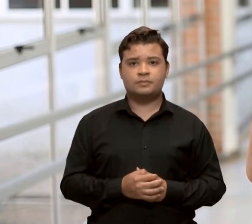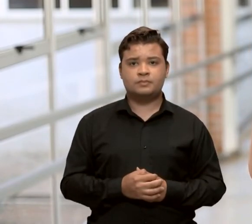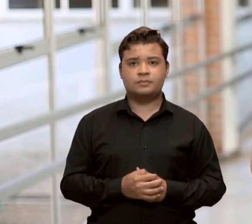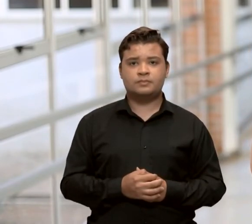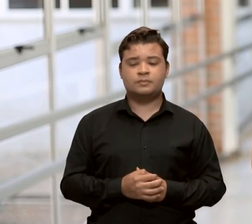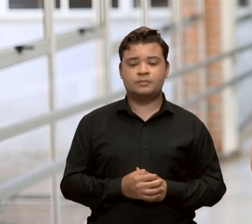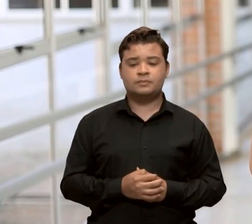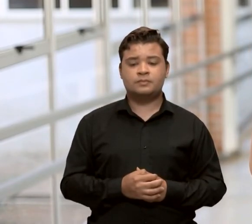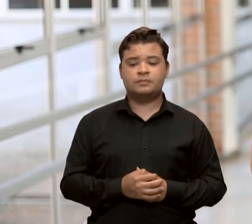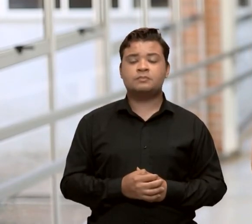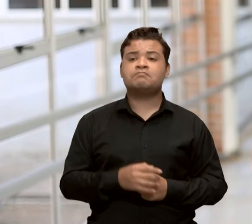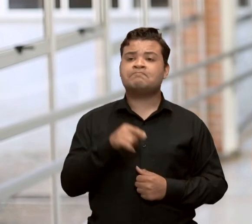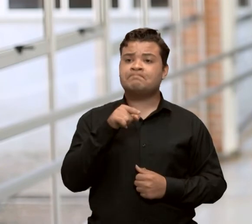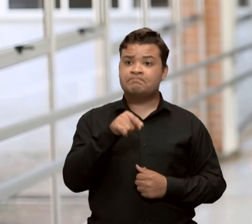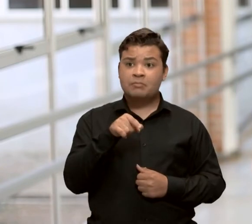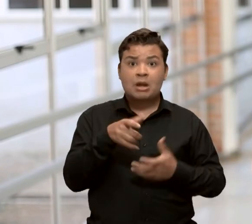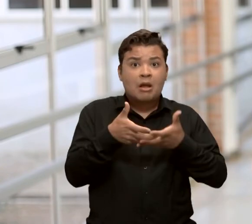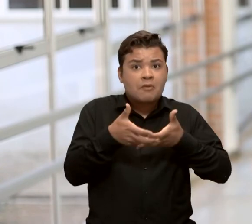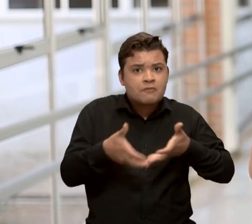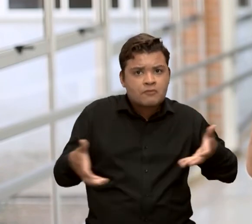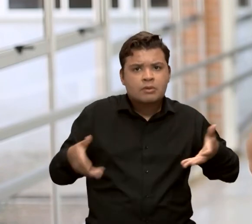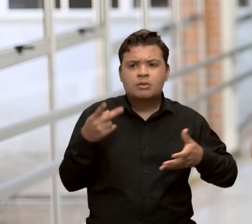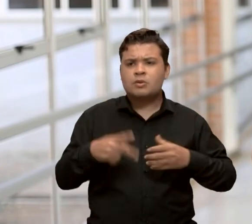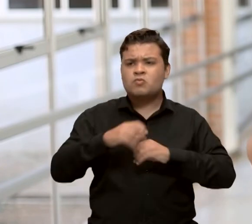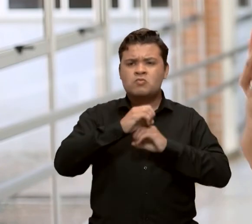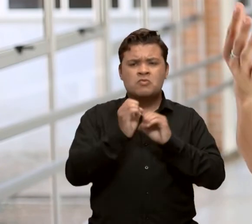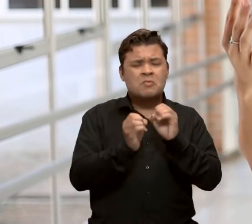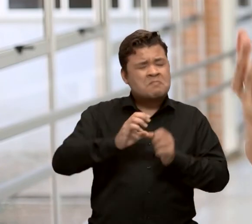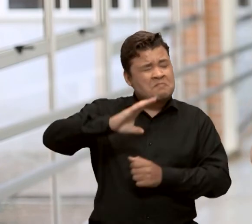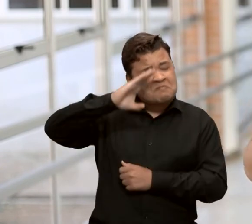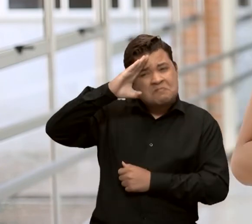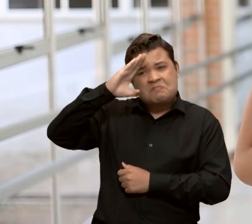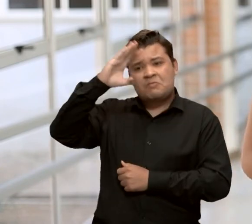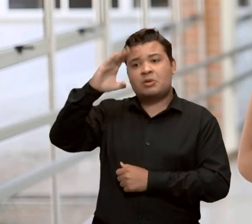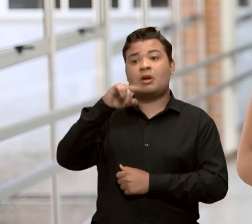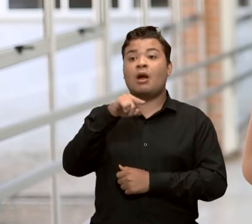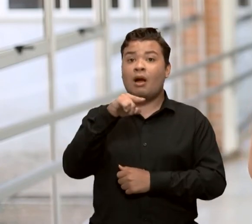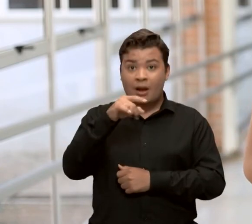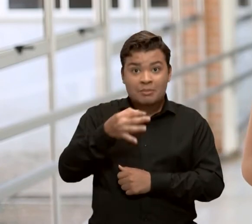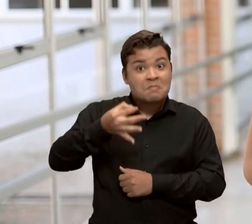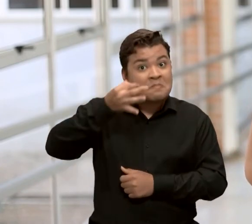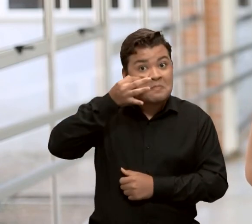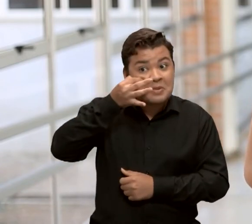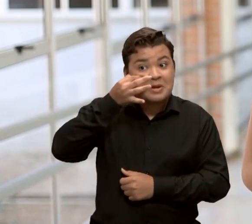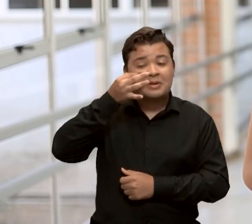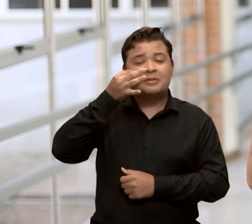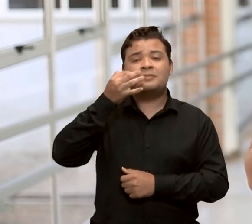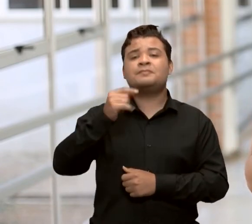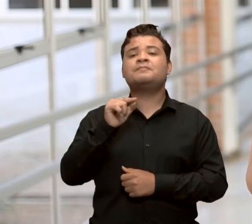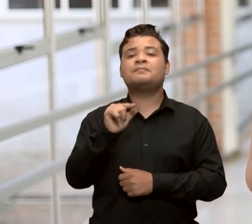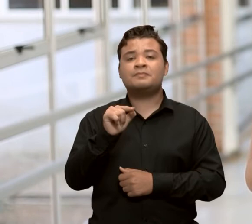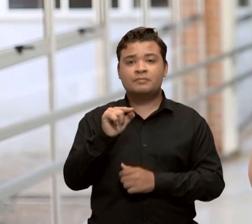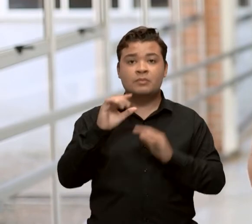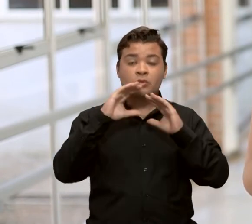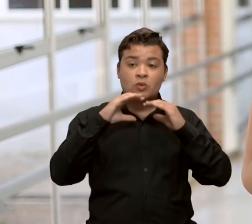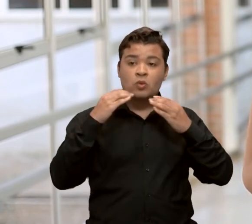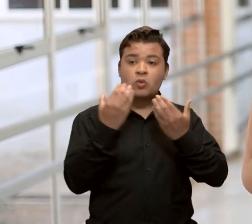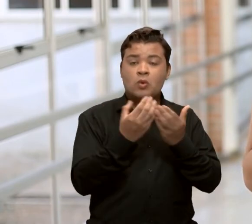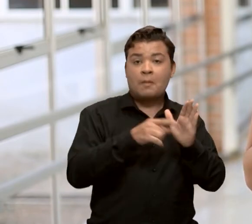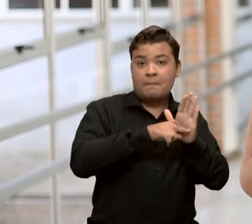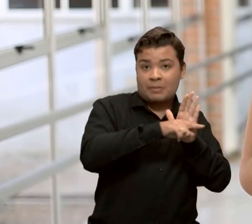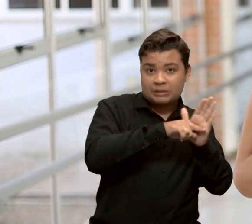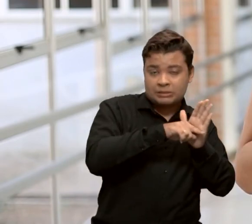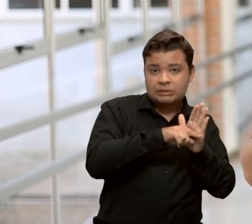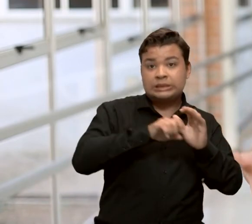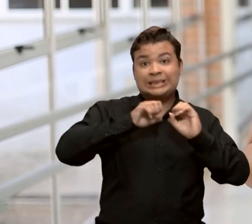E o maior evento acadêmico da UFG volta a ser presencial esse ano, o Congresso de Pesquisa, Ensino